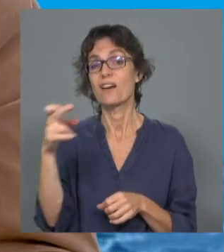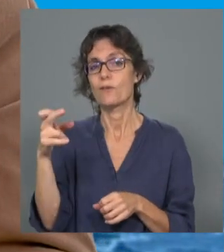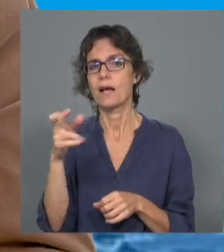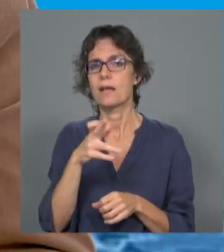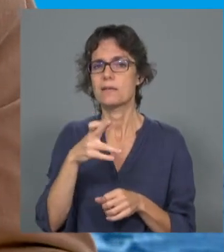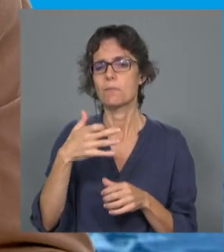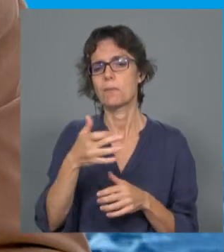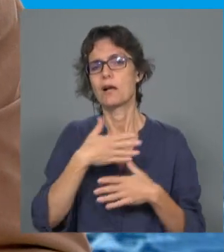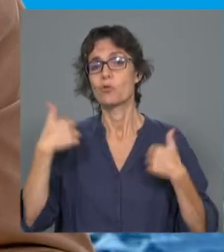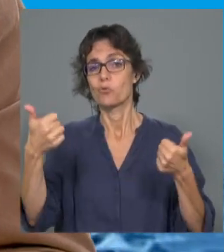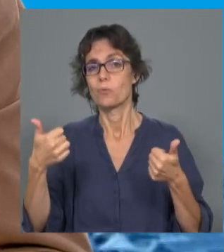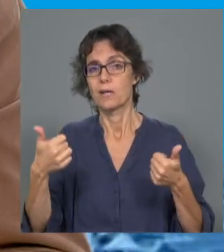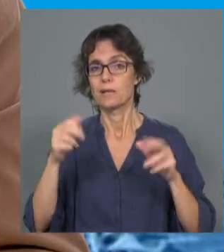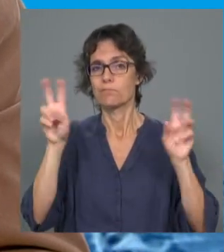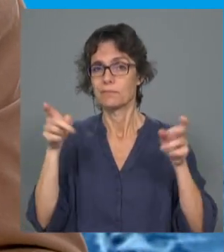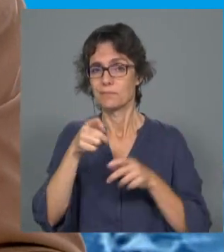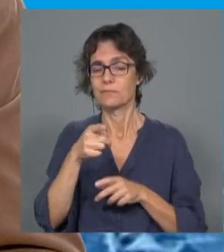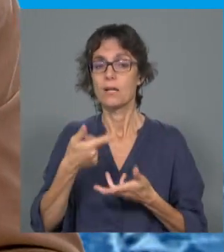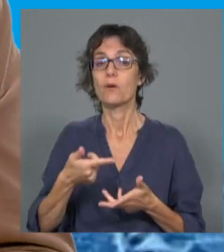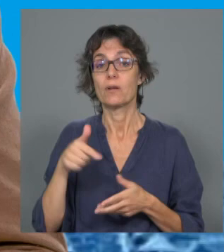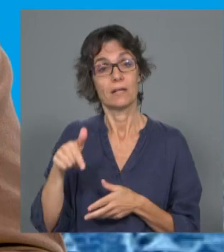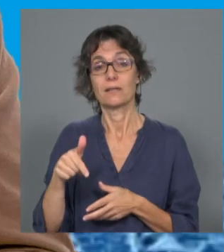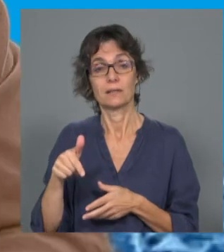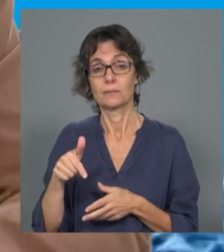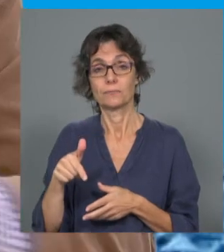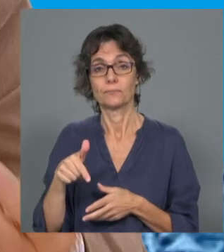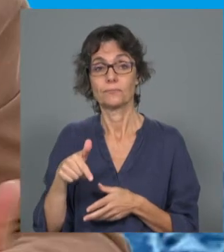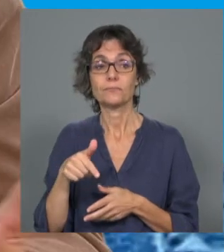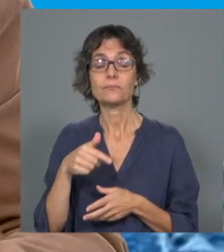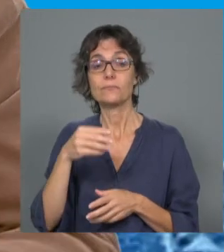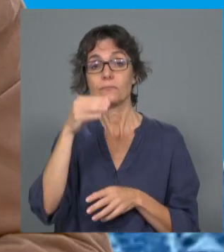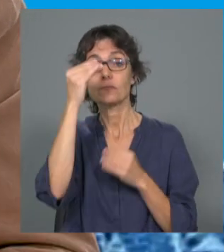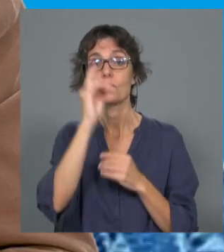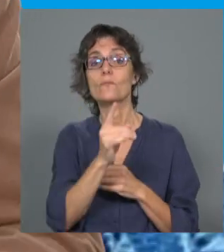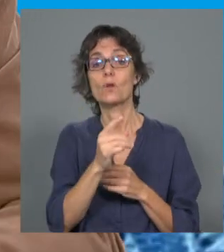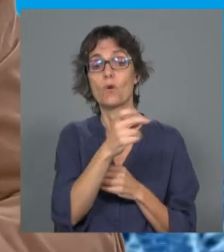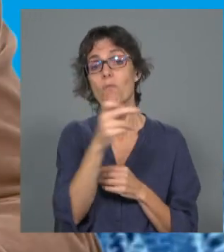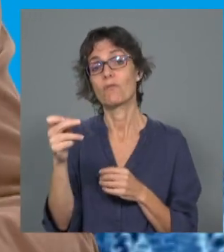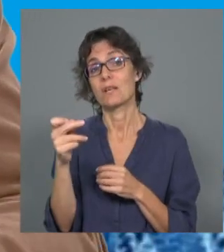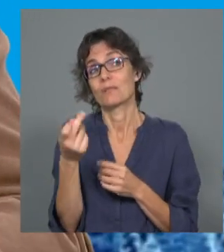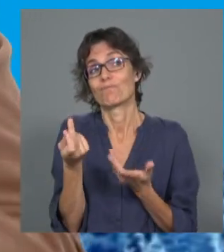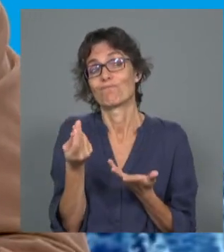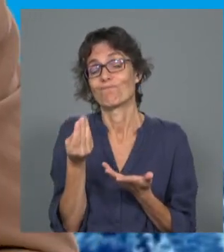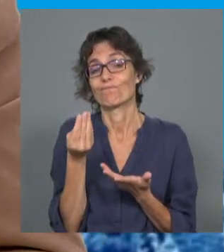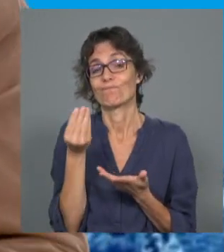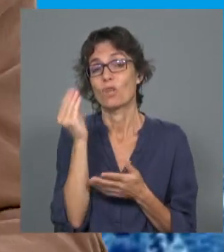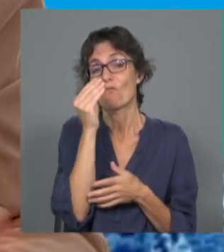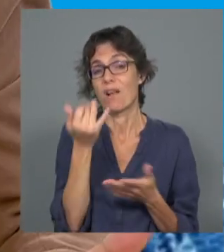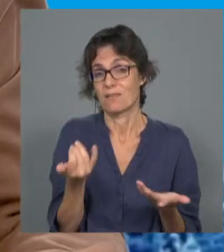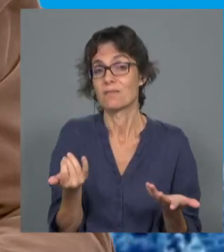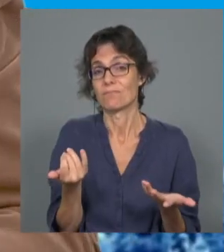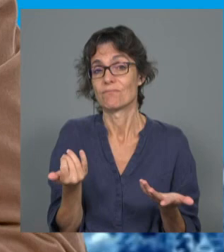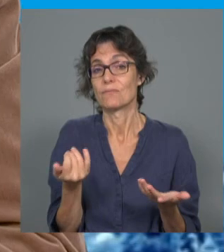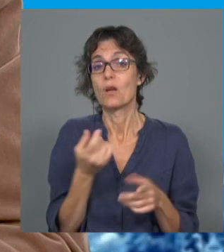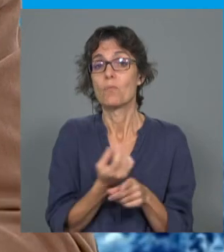que servia a populações adultas não é ensinamento nenhum e viu-se que era uma frase falsa, não é? Uma vez que, na verdade, o